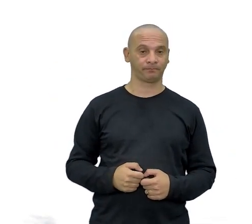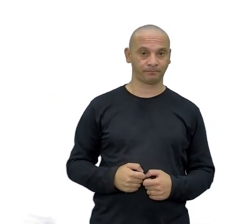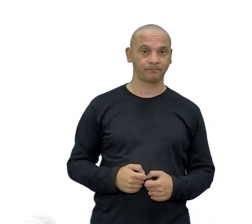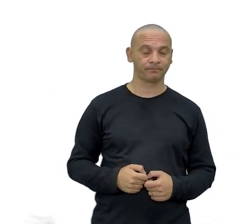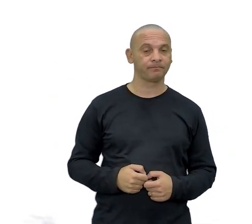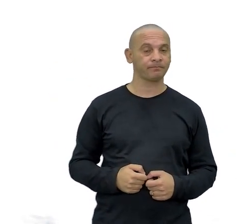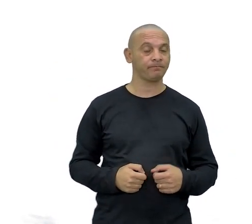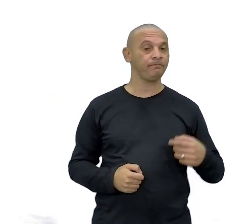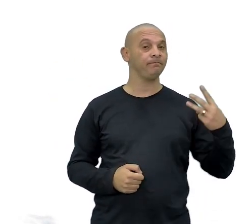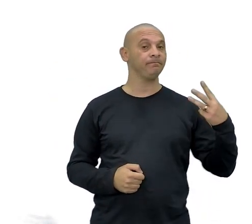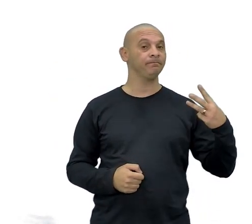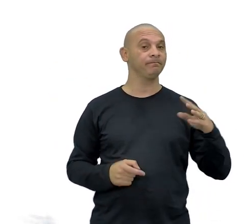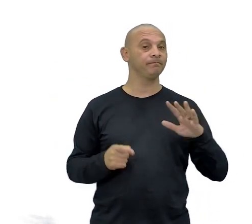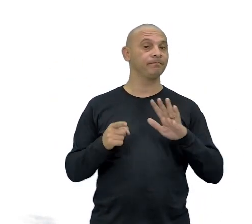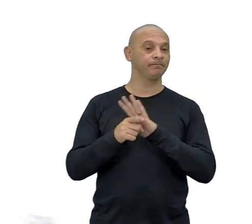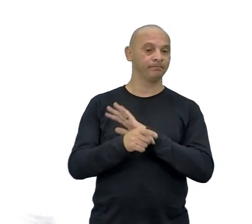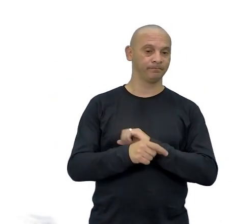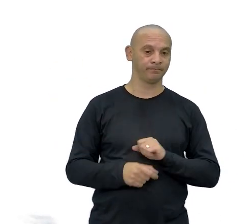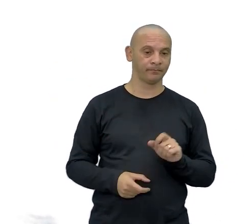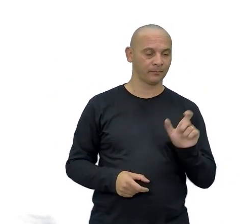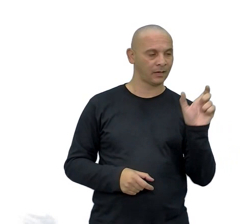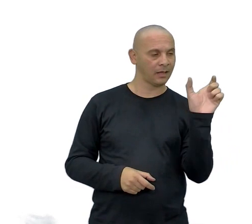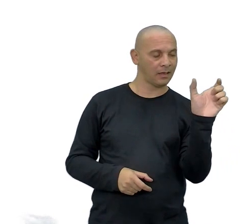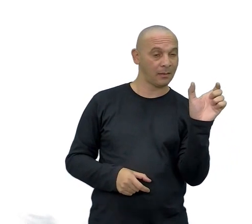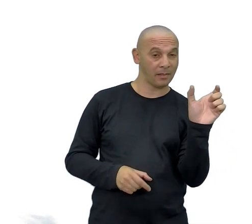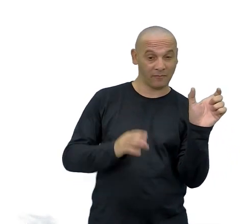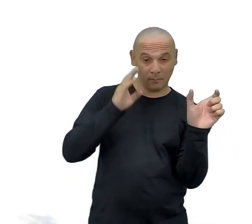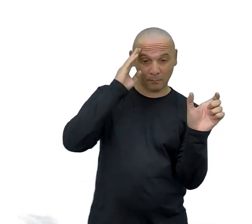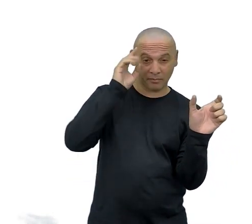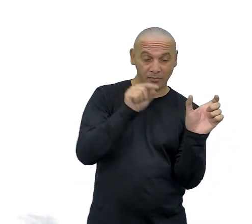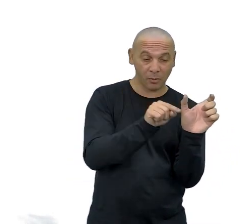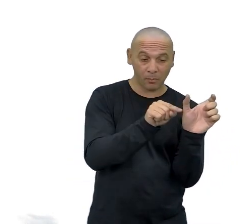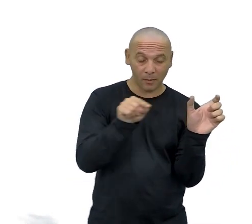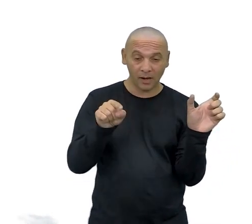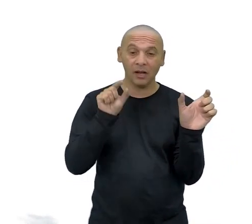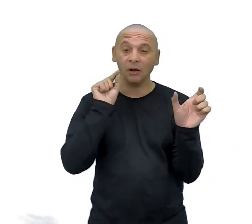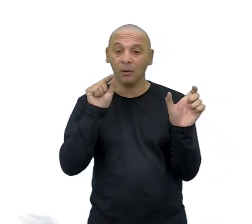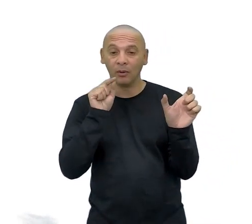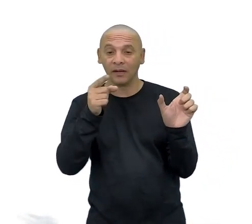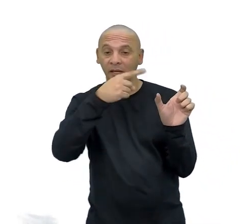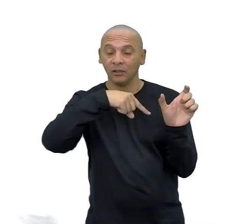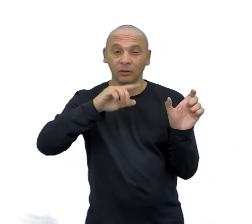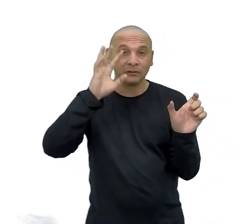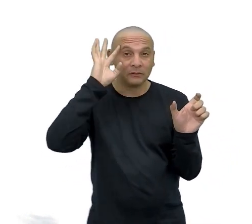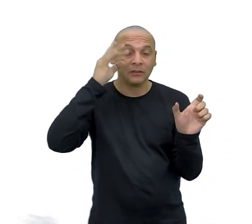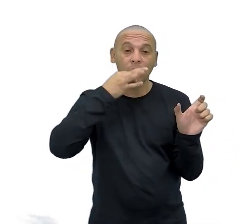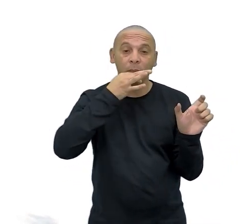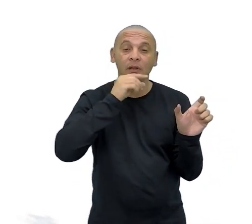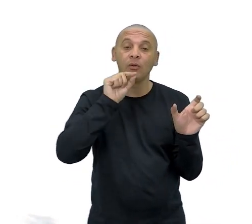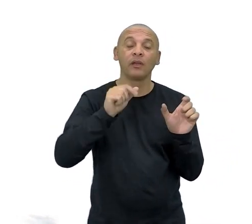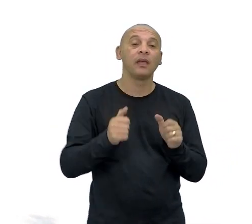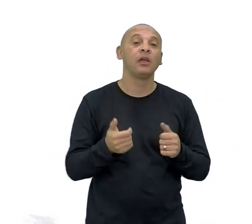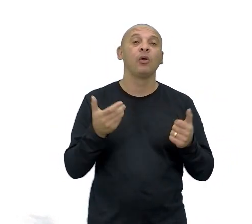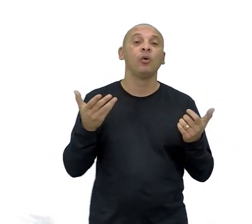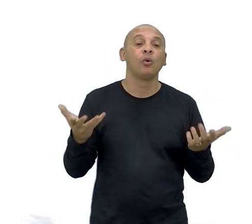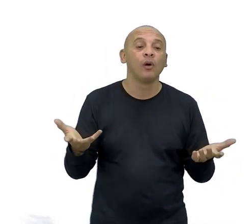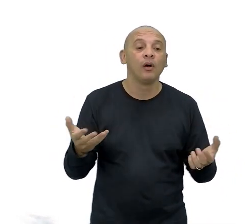Aí a gente tem mais uma questão aqui, ó. A palavra destacada no trecho a seguir nos permite fazer inferências.